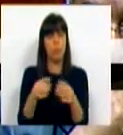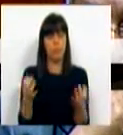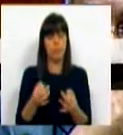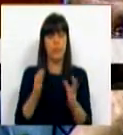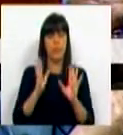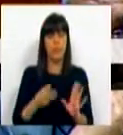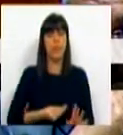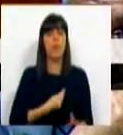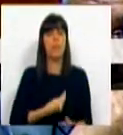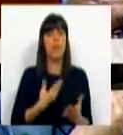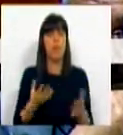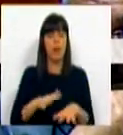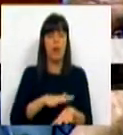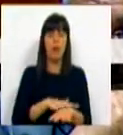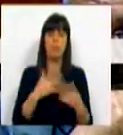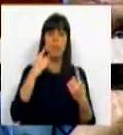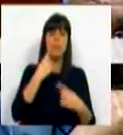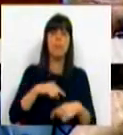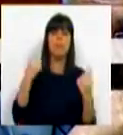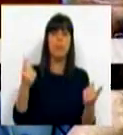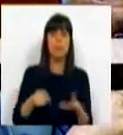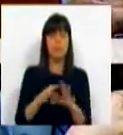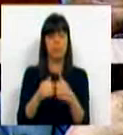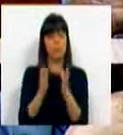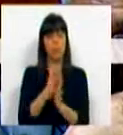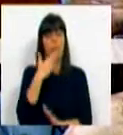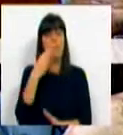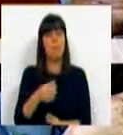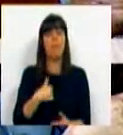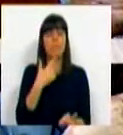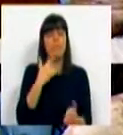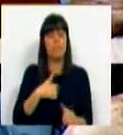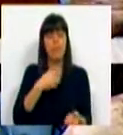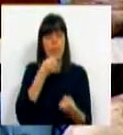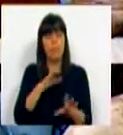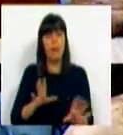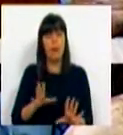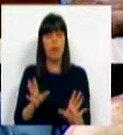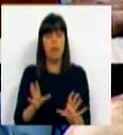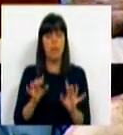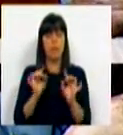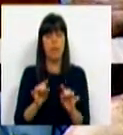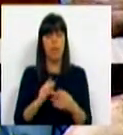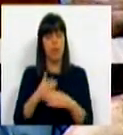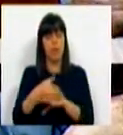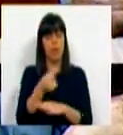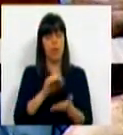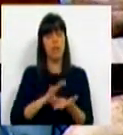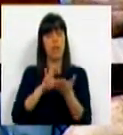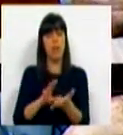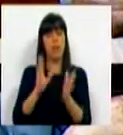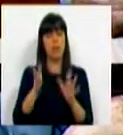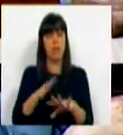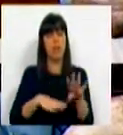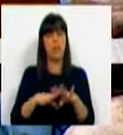obviamente tem que preocupar a administração pública como um todo. Não podemos perder de vista que esse acesso a financiamento tem que